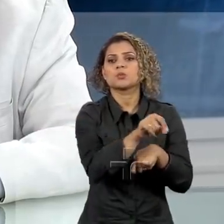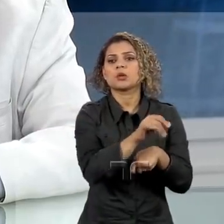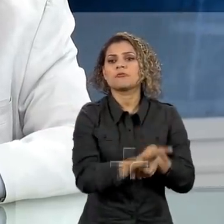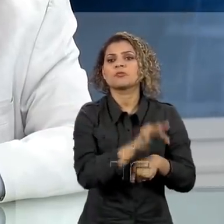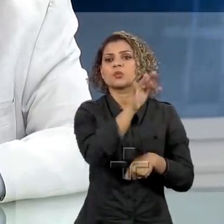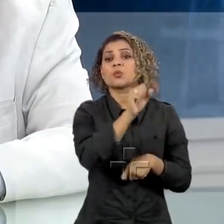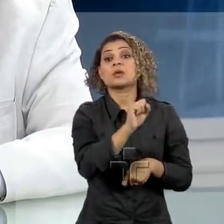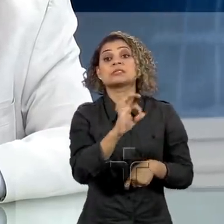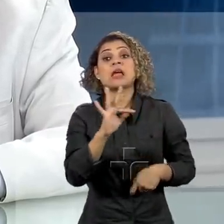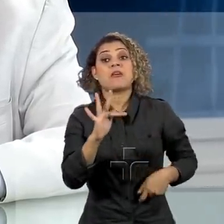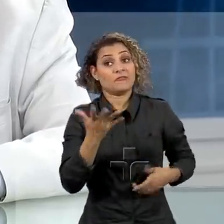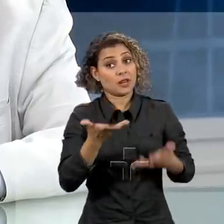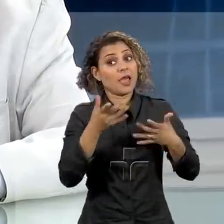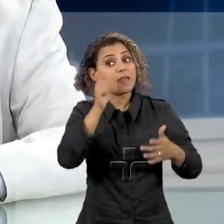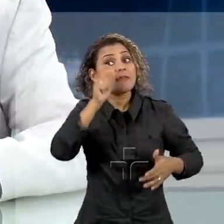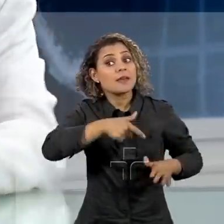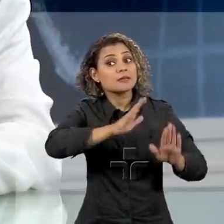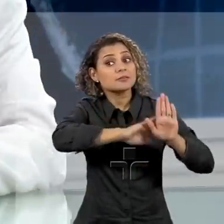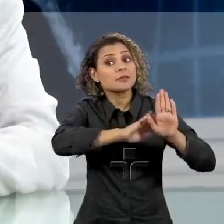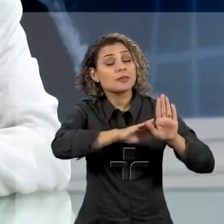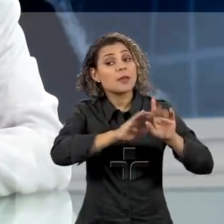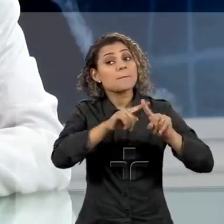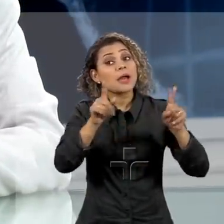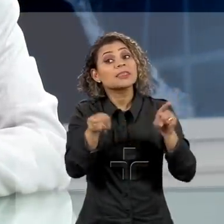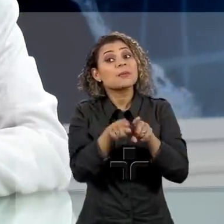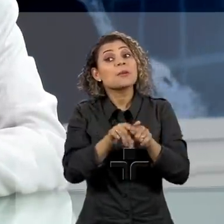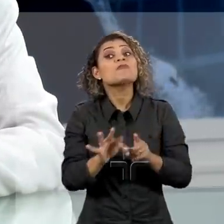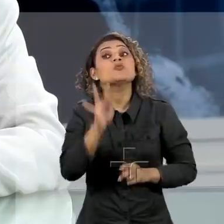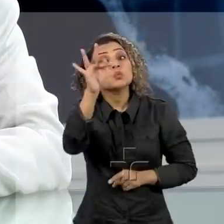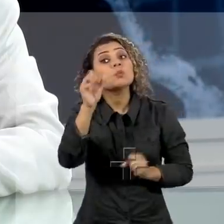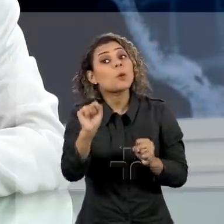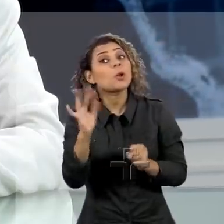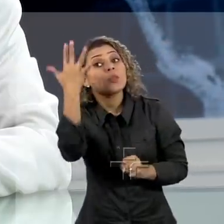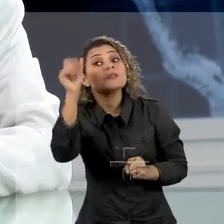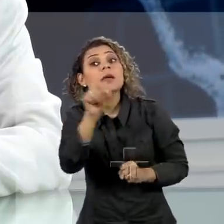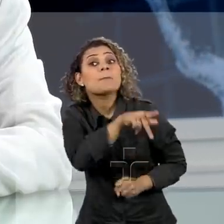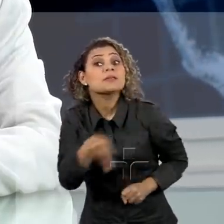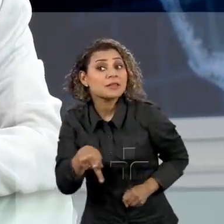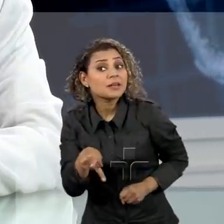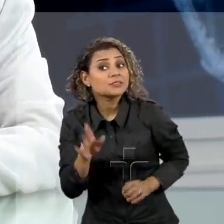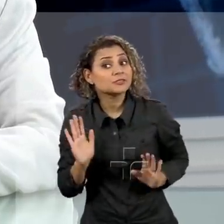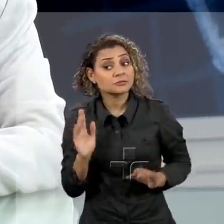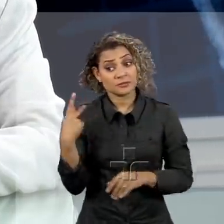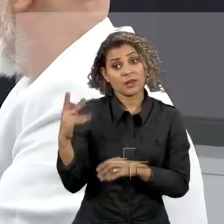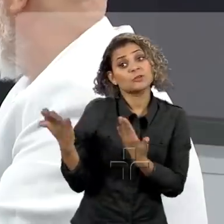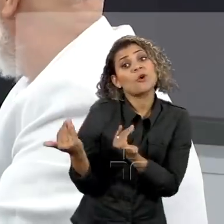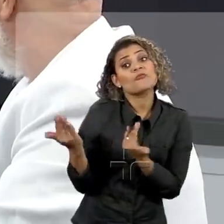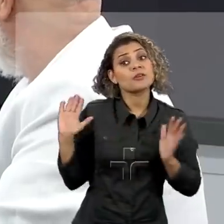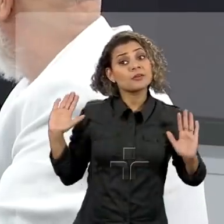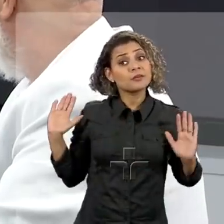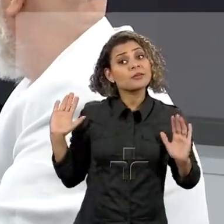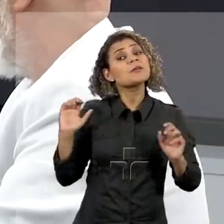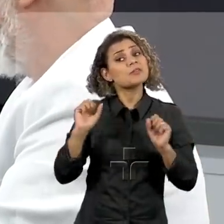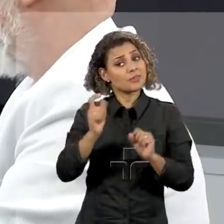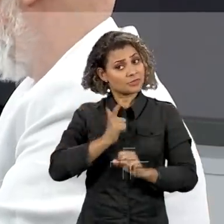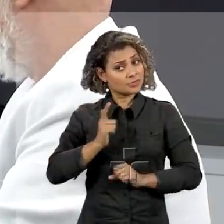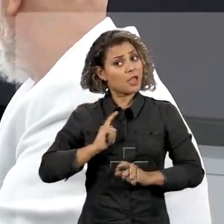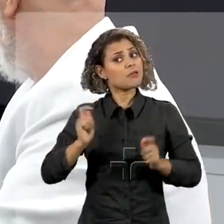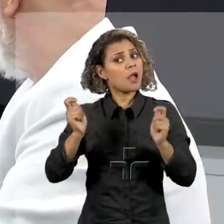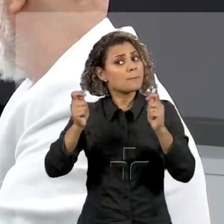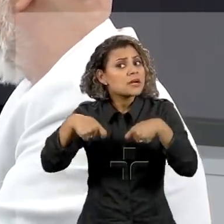possível STF e alguns imaginam até uma possível presidência da República. Né? Ele é jovem, ele tem muito capital